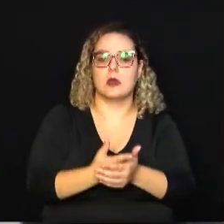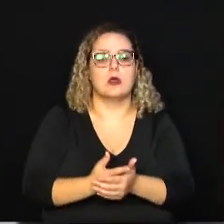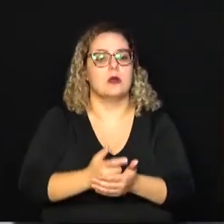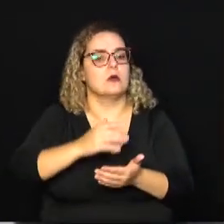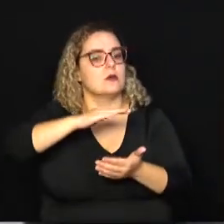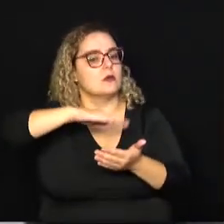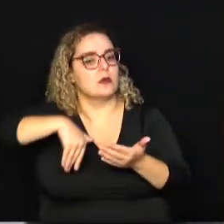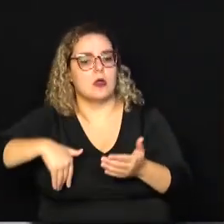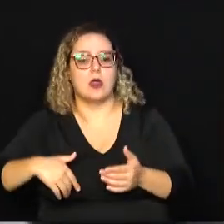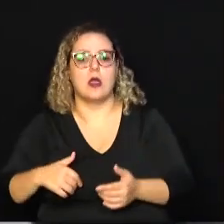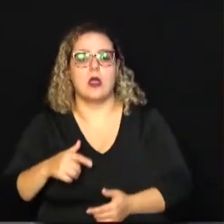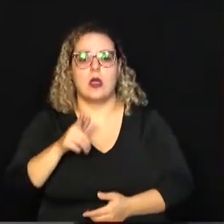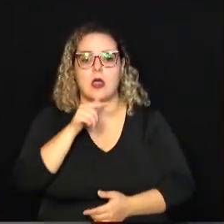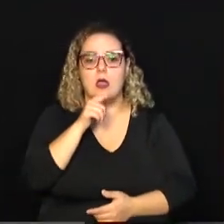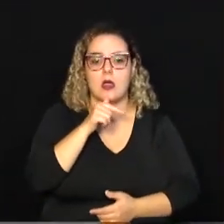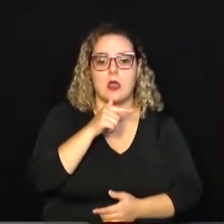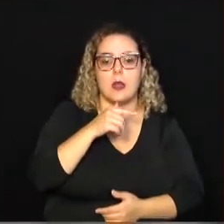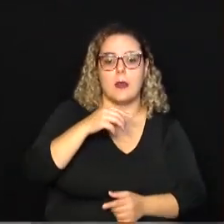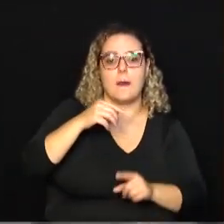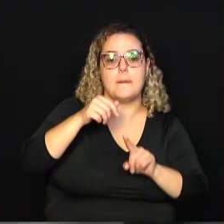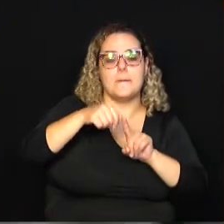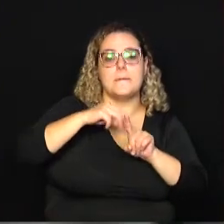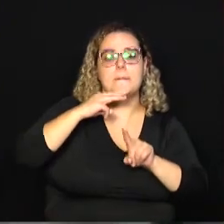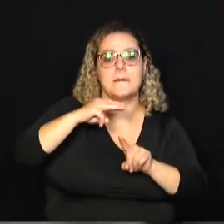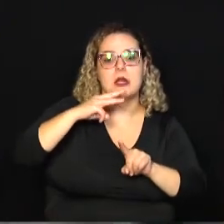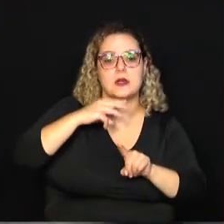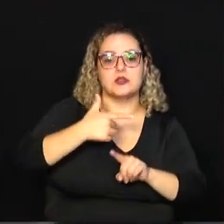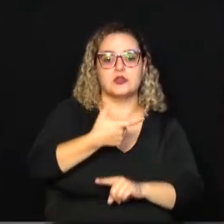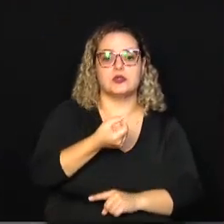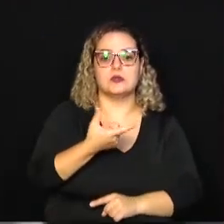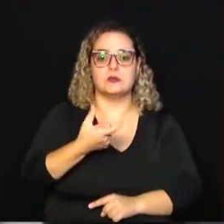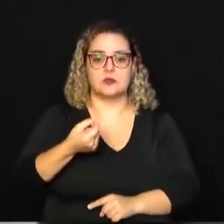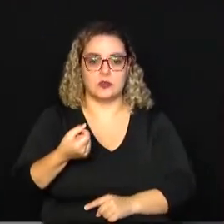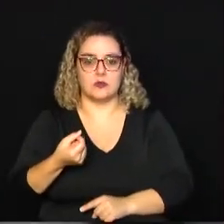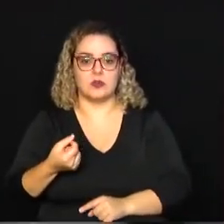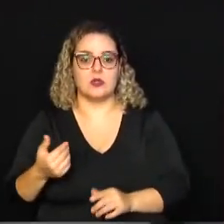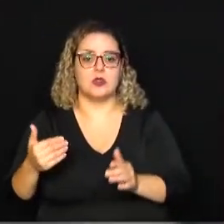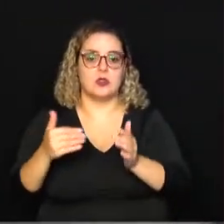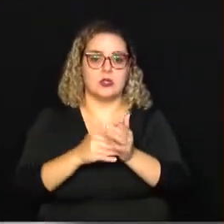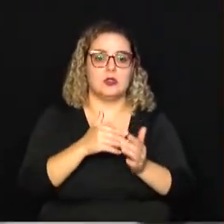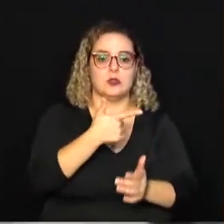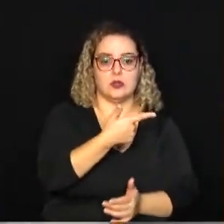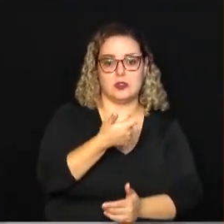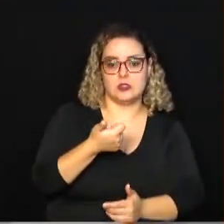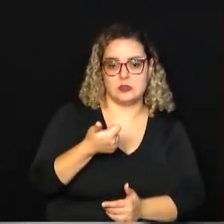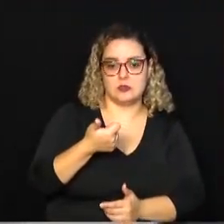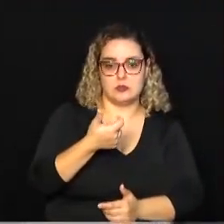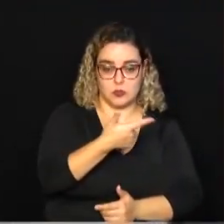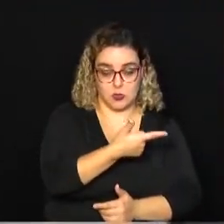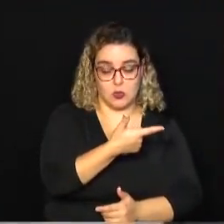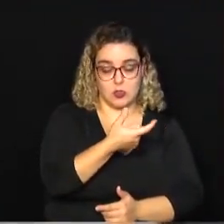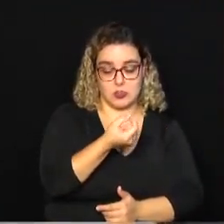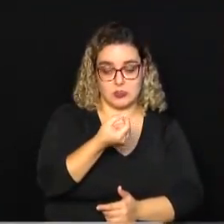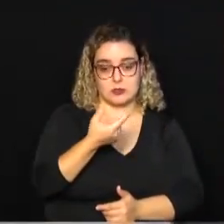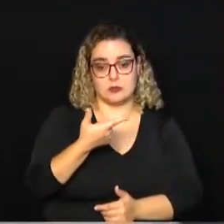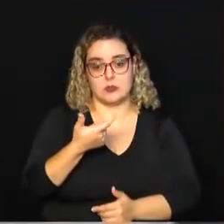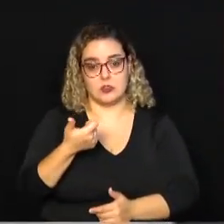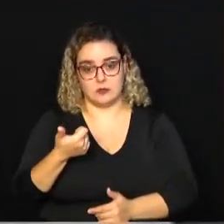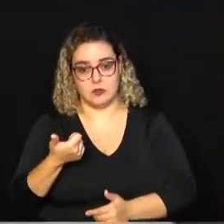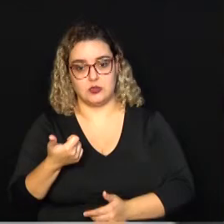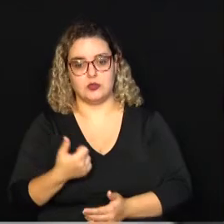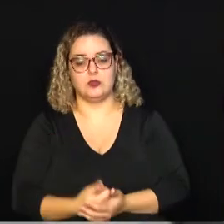de água de março de 2020 até fevereiro de 2021, isentar o pagamento da tarifa de contingência que estava sendo pago, né?